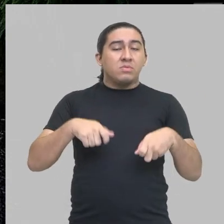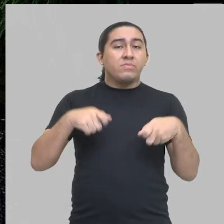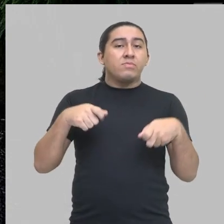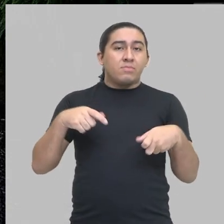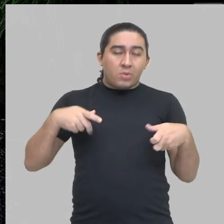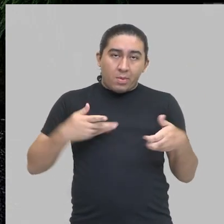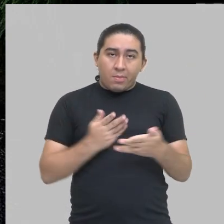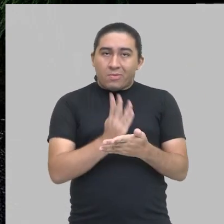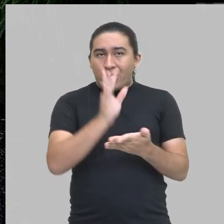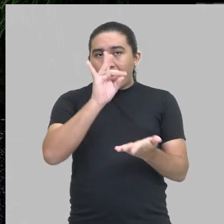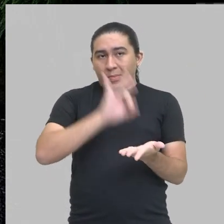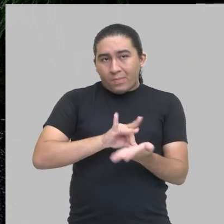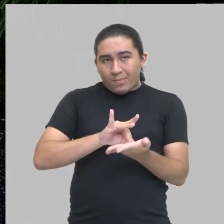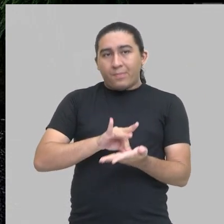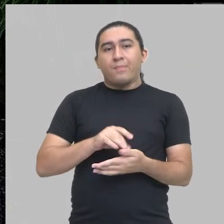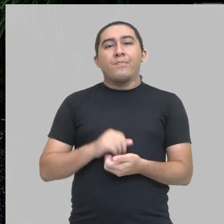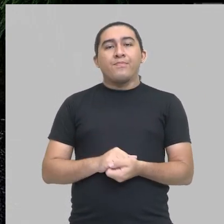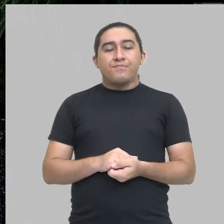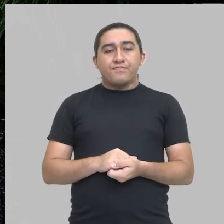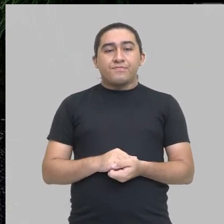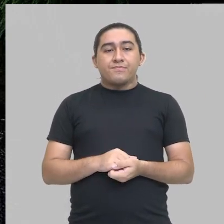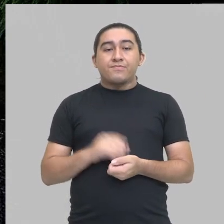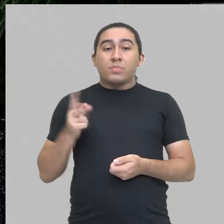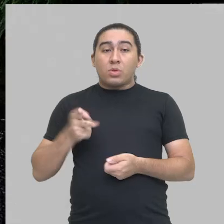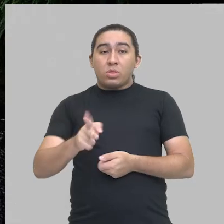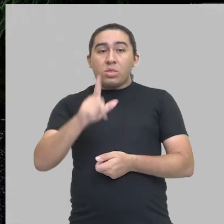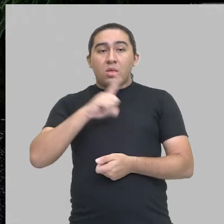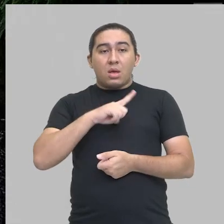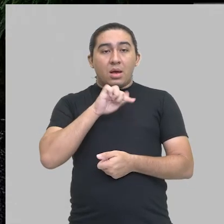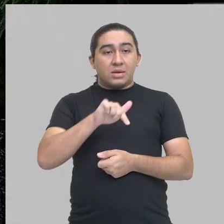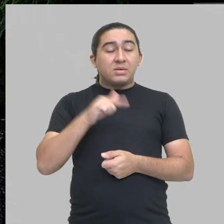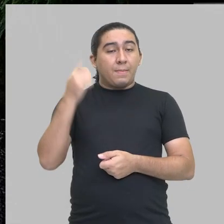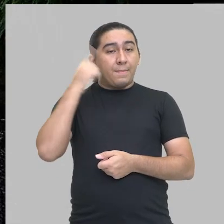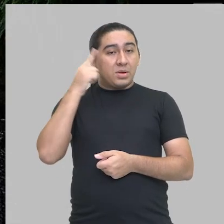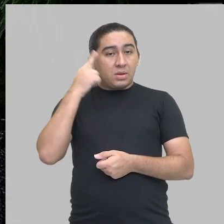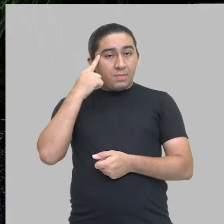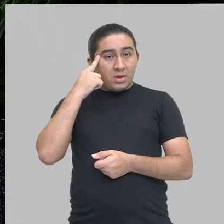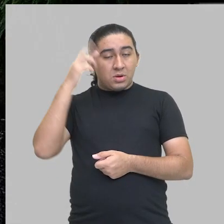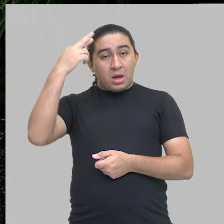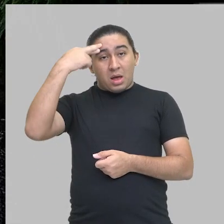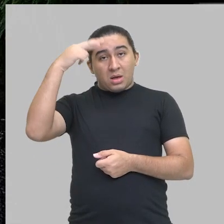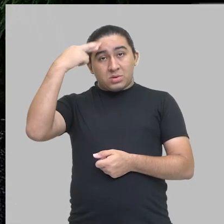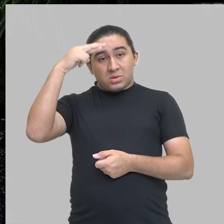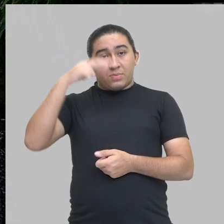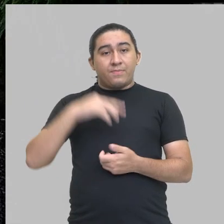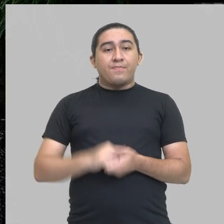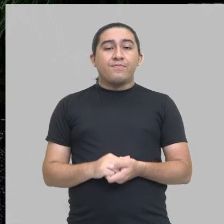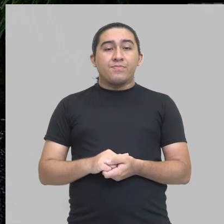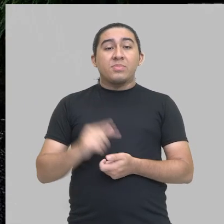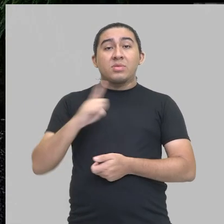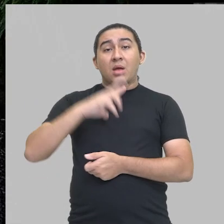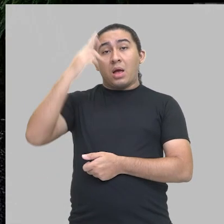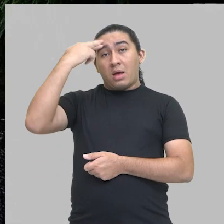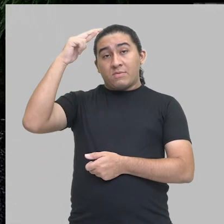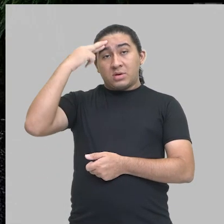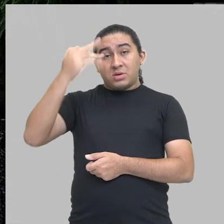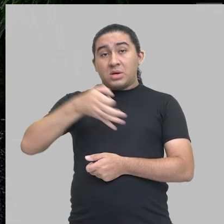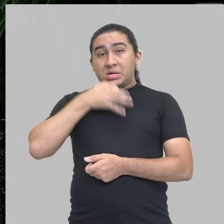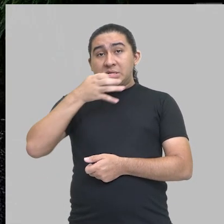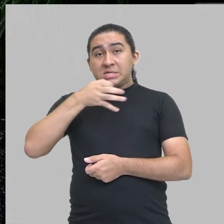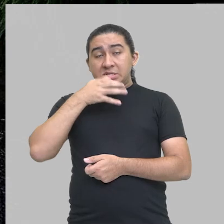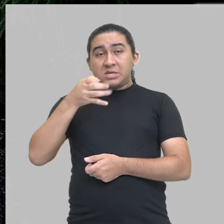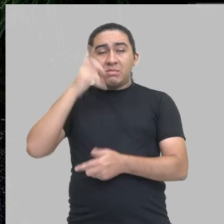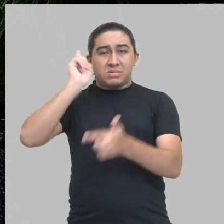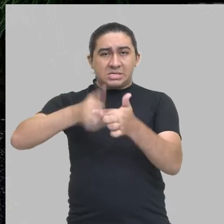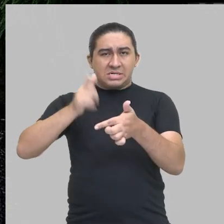coerentes. Então vamos continuar. Ainda nessa linha aí do raciocínio, né, nós temos a reflexão crítica, que